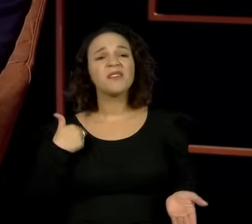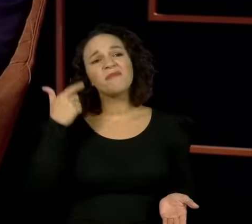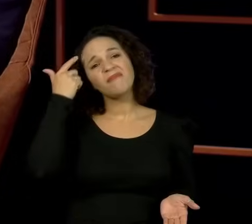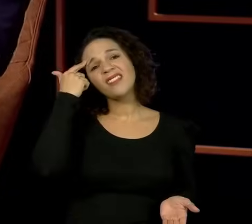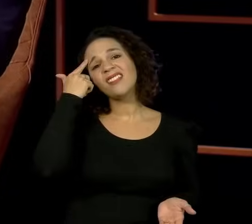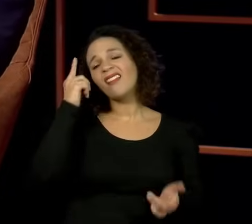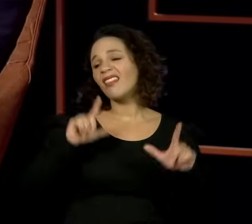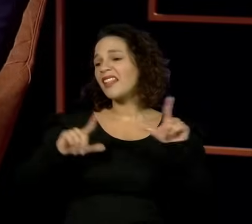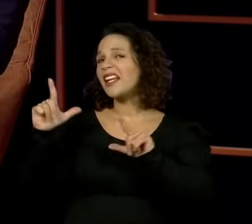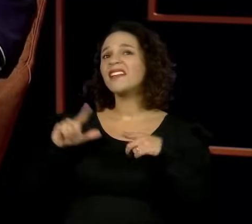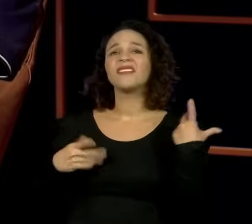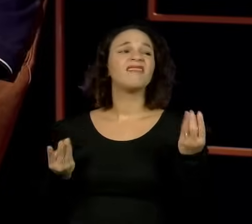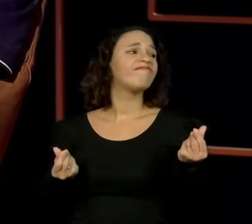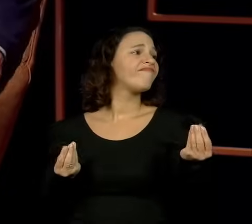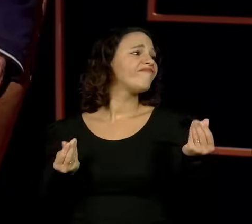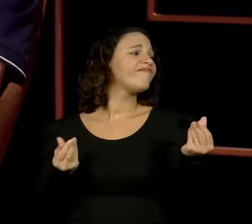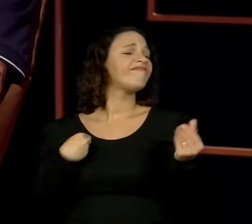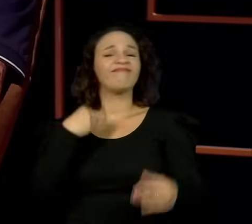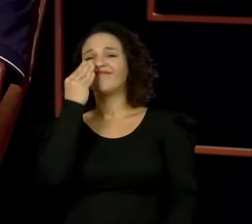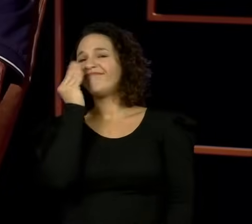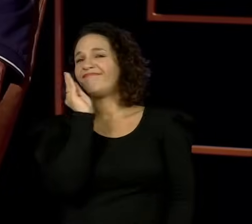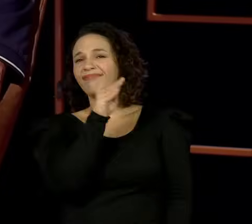era... Eu não ligava.